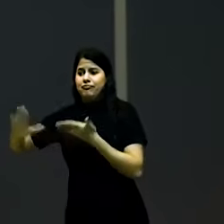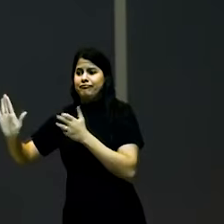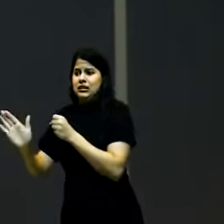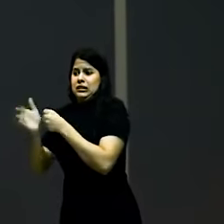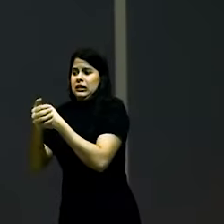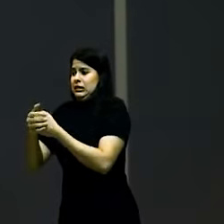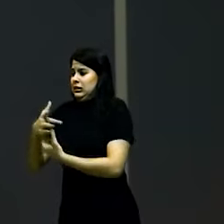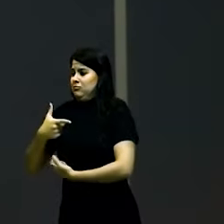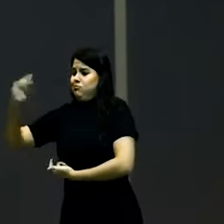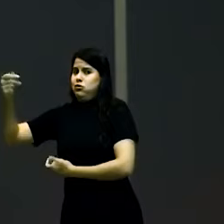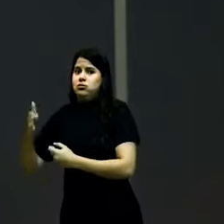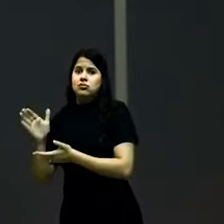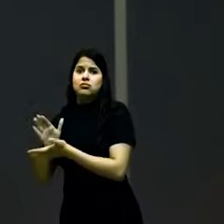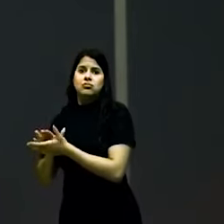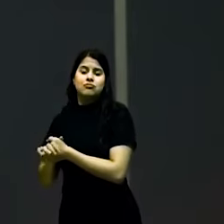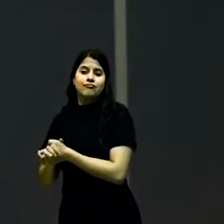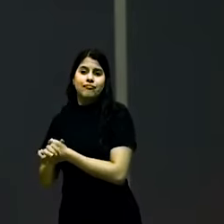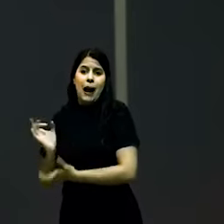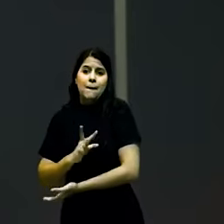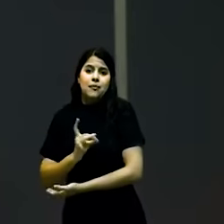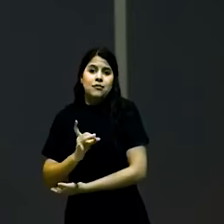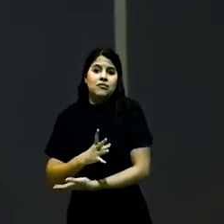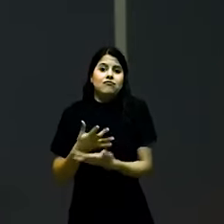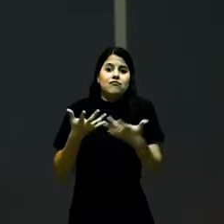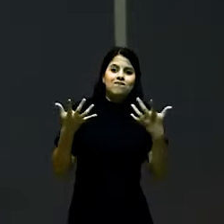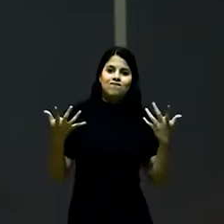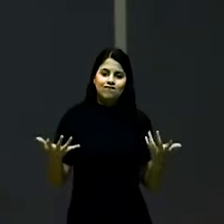A gente tem ficado com medo.